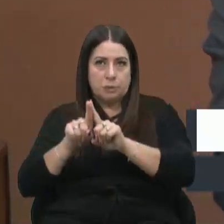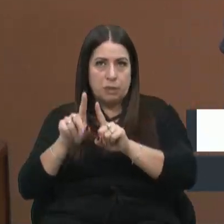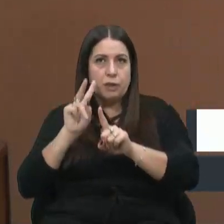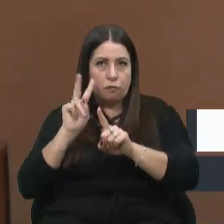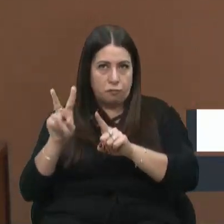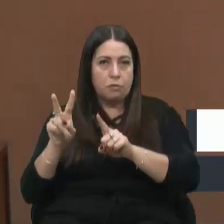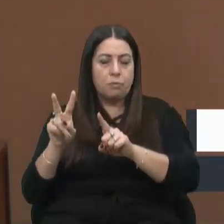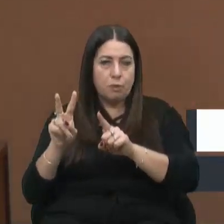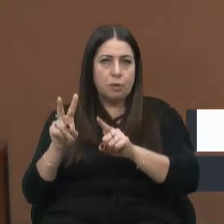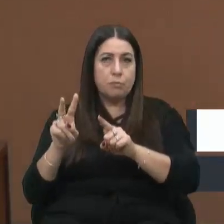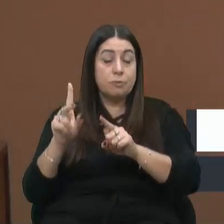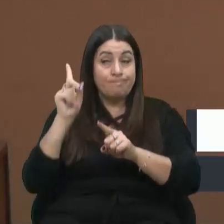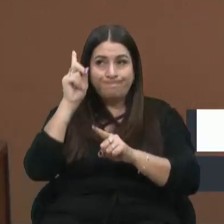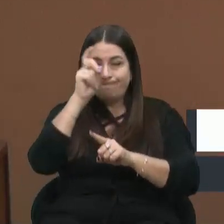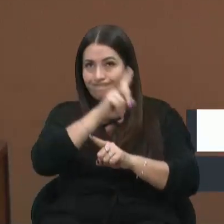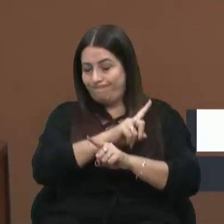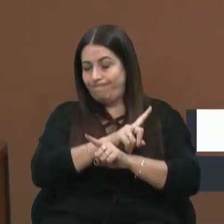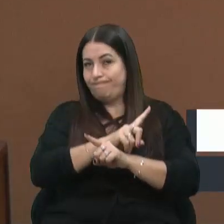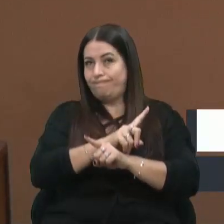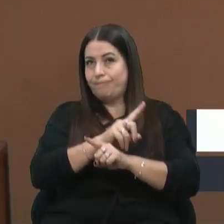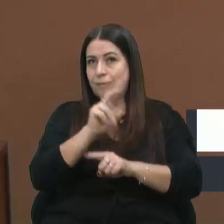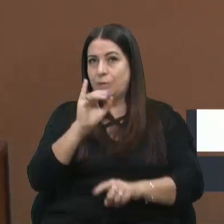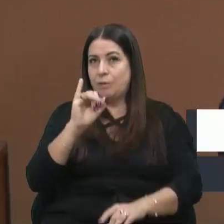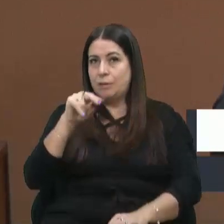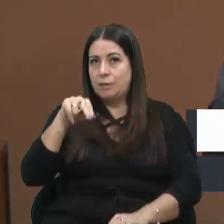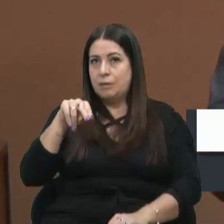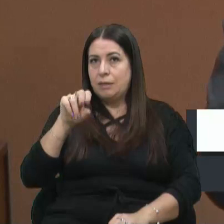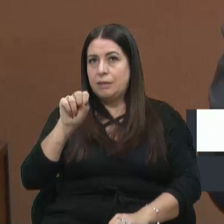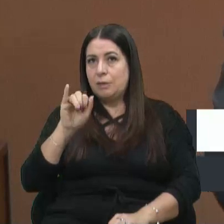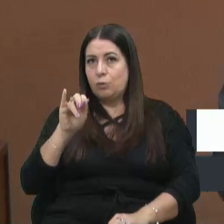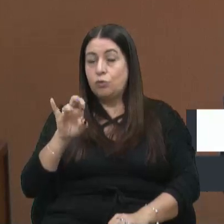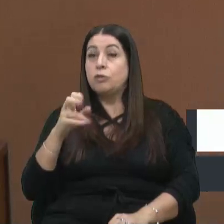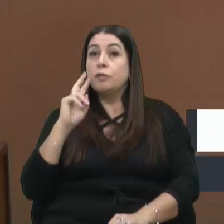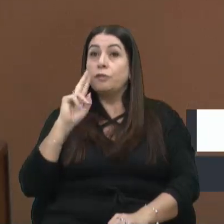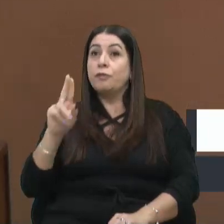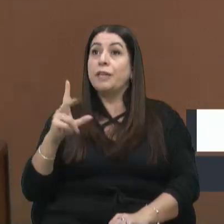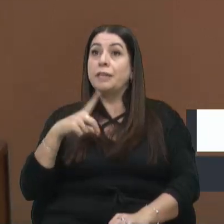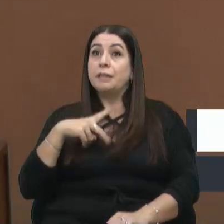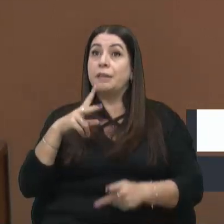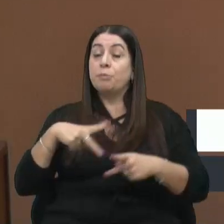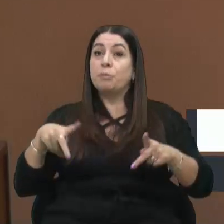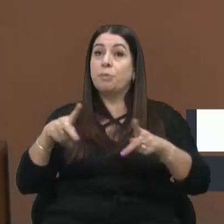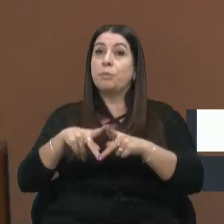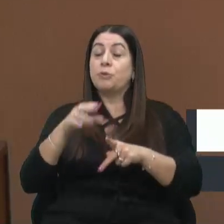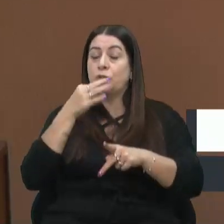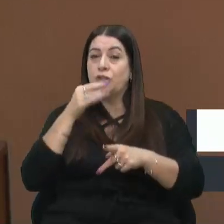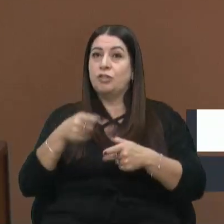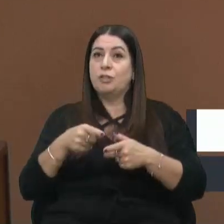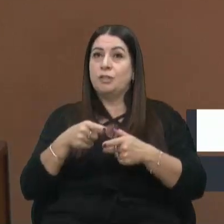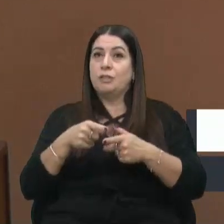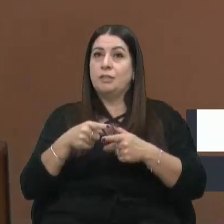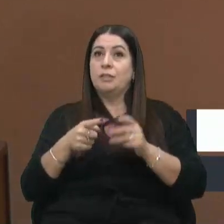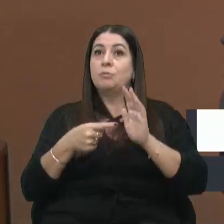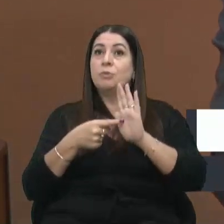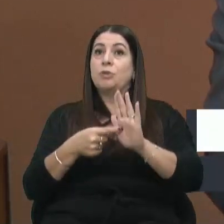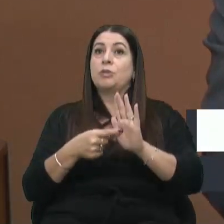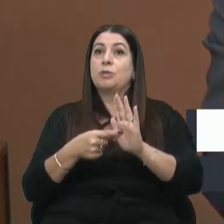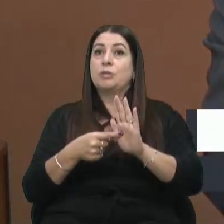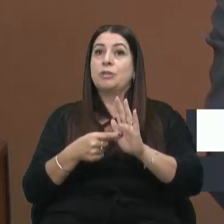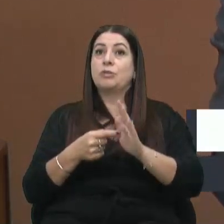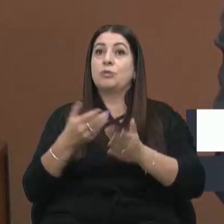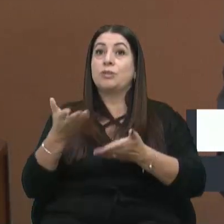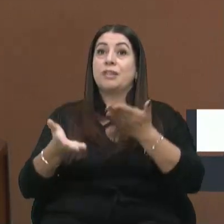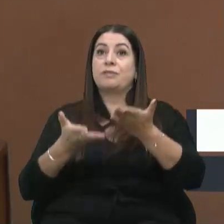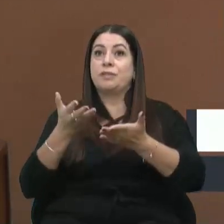uma situação complexa que é em saúde tem colocado em cheque a população de Caxias do Sul na prestação do seu serviço